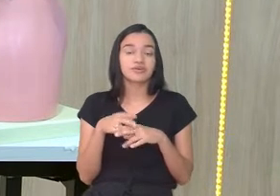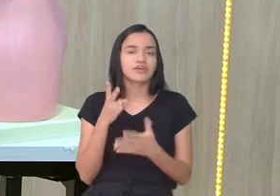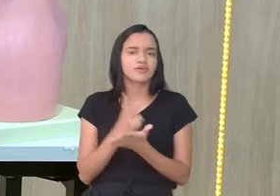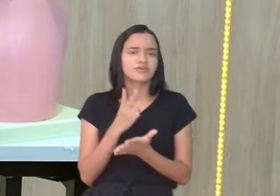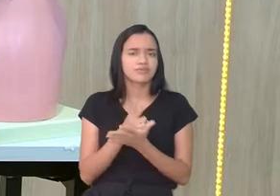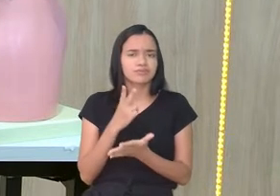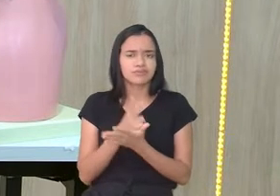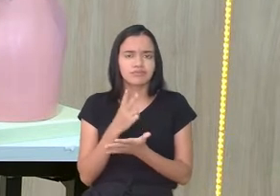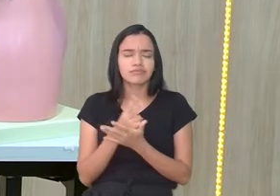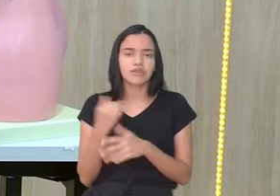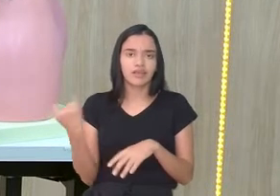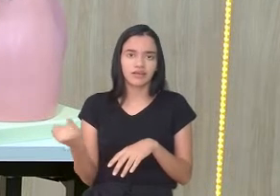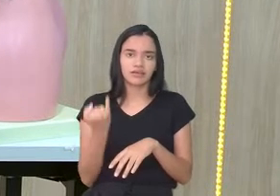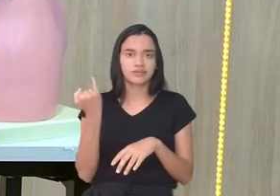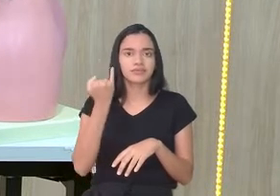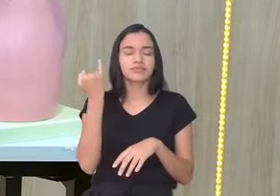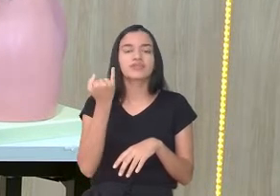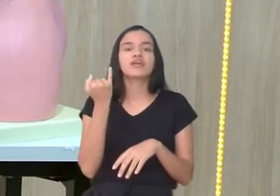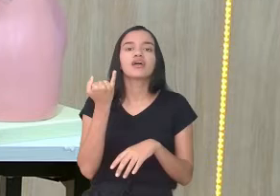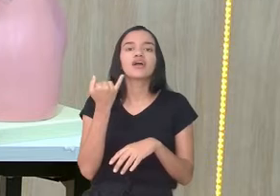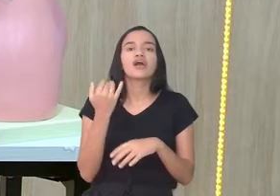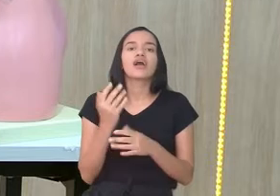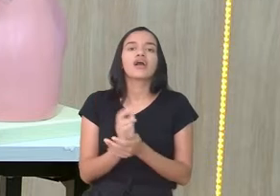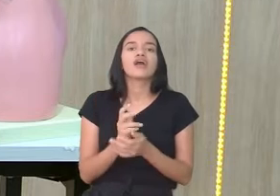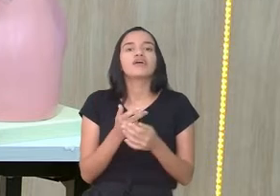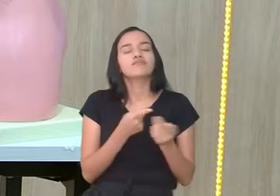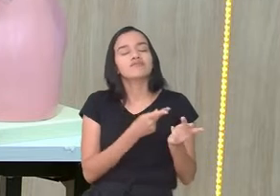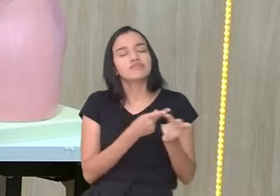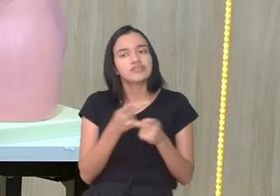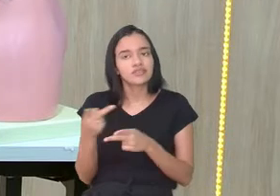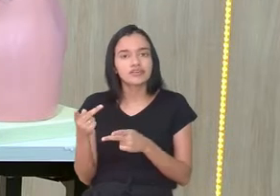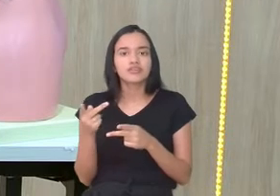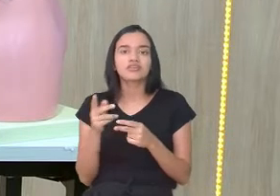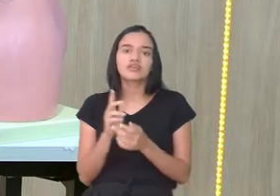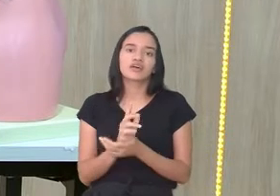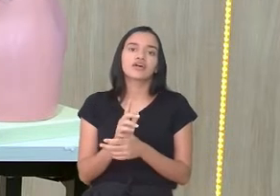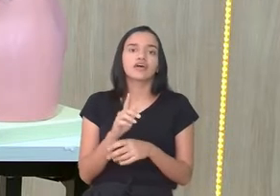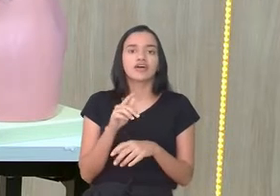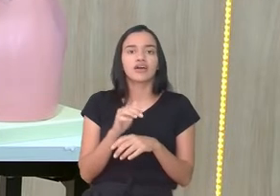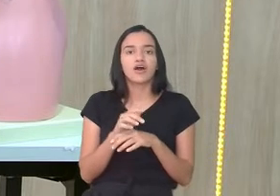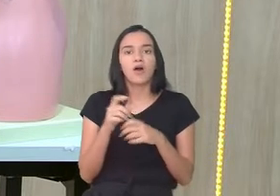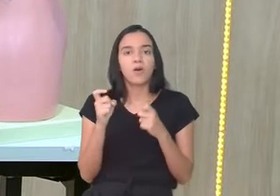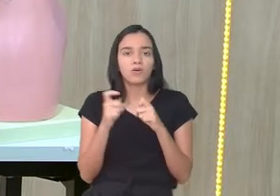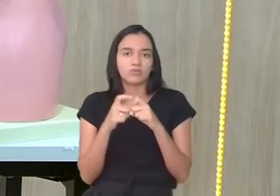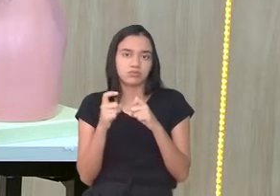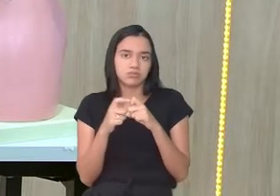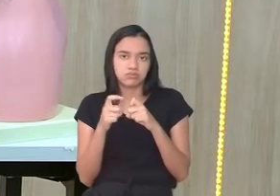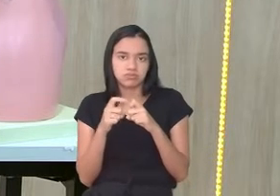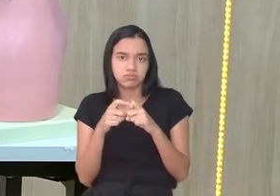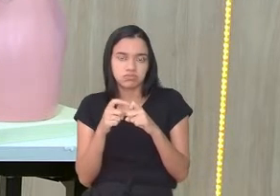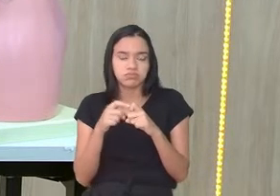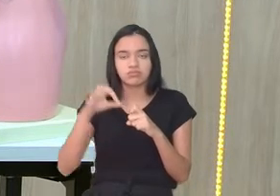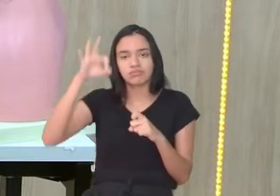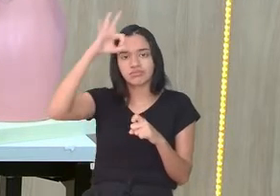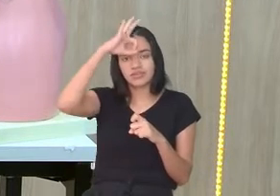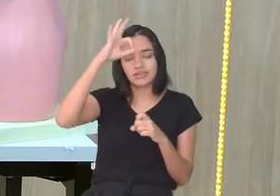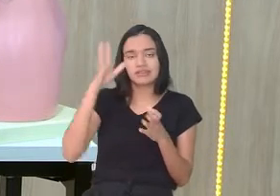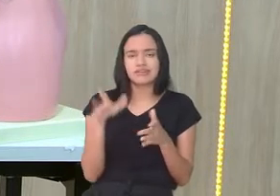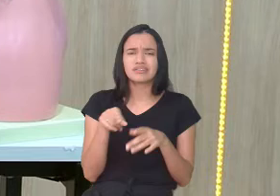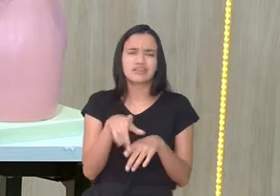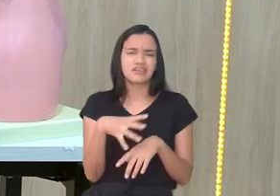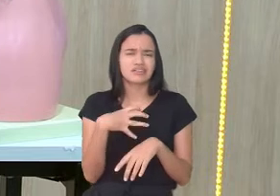sempre, é muito importante a visita ao ginecologista, se o seu organismo não está bem, se você está